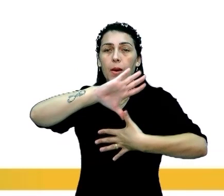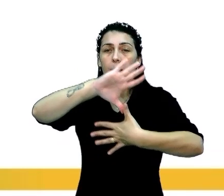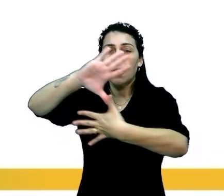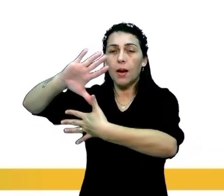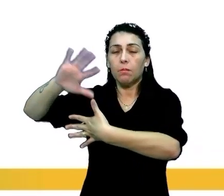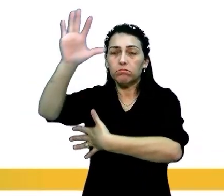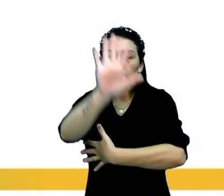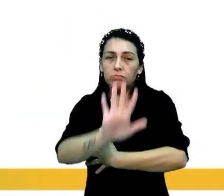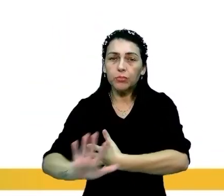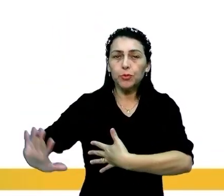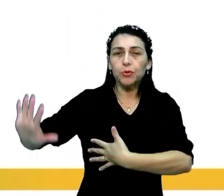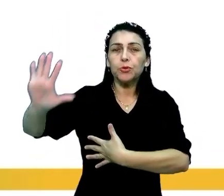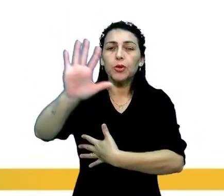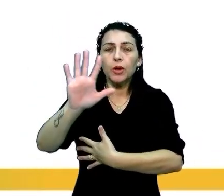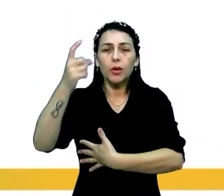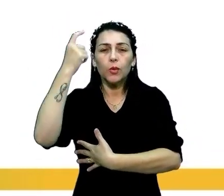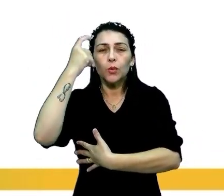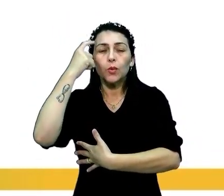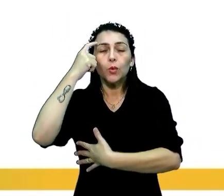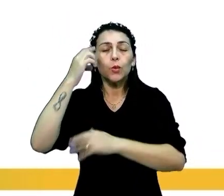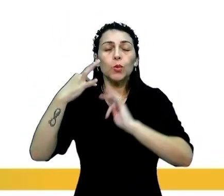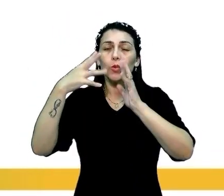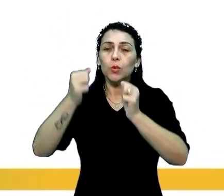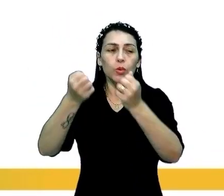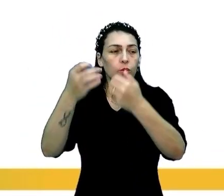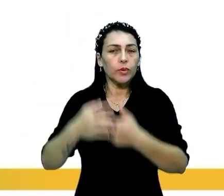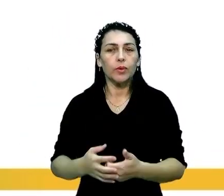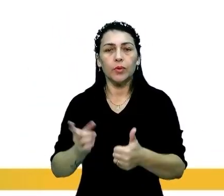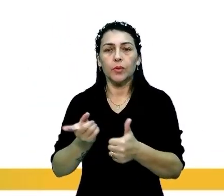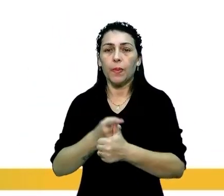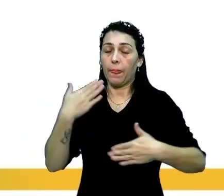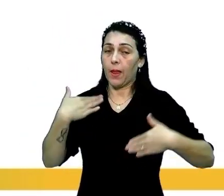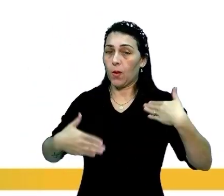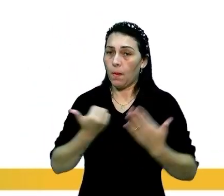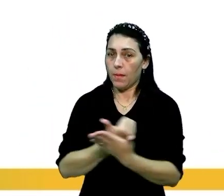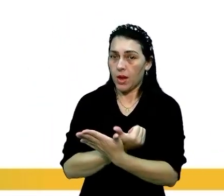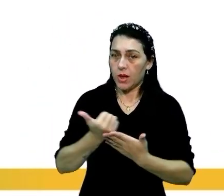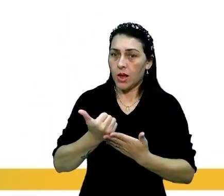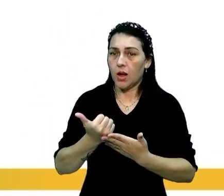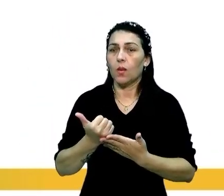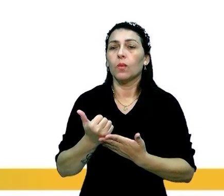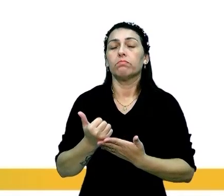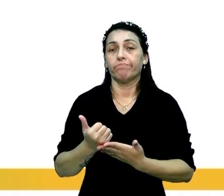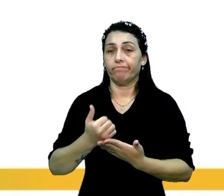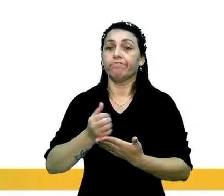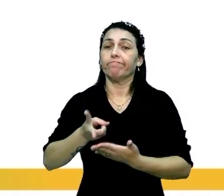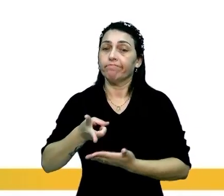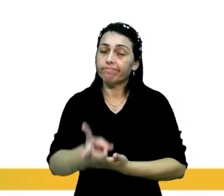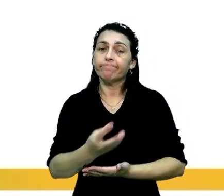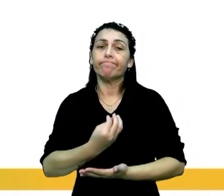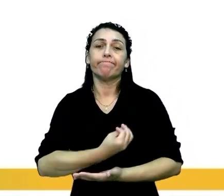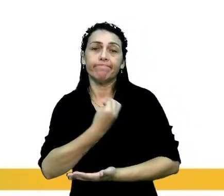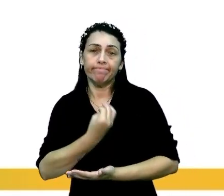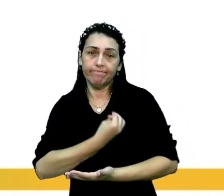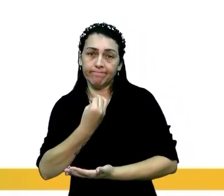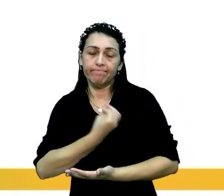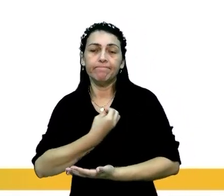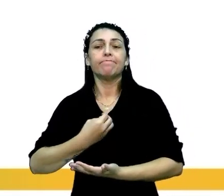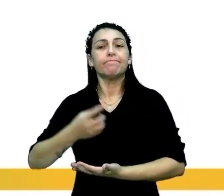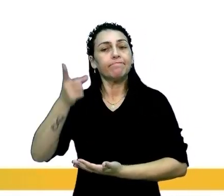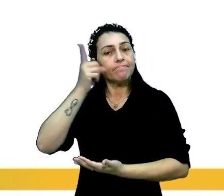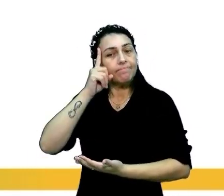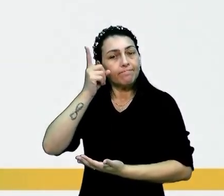mapeamento geral de tudo que a gente abordou hoje. Nós temos o corpo e ação, que vai ser, que tem esse direcionamento